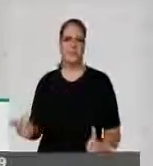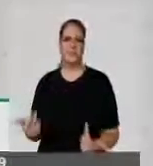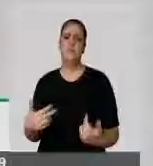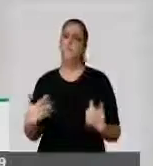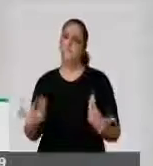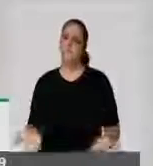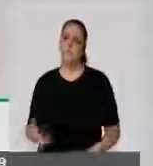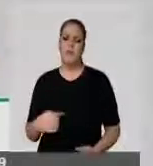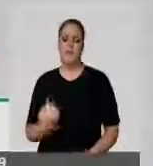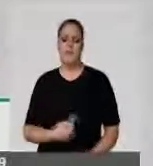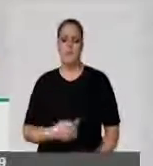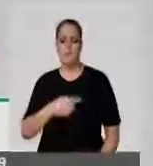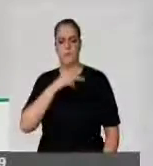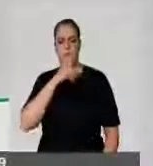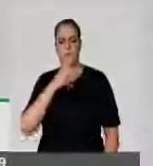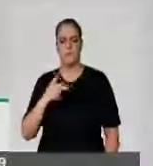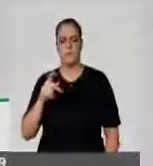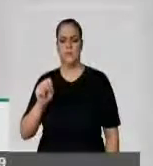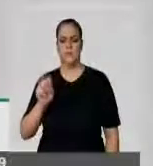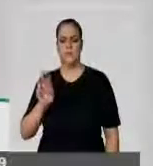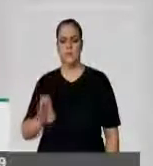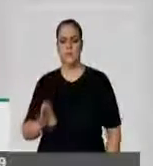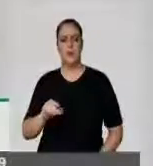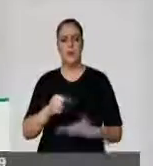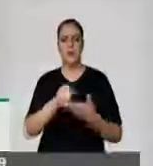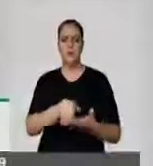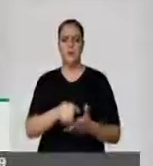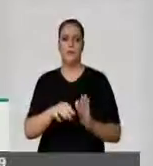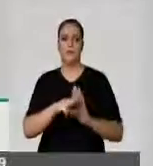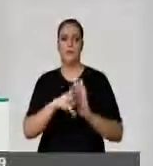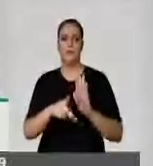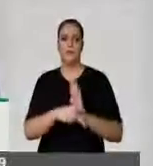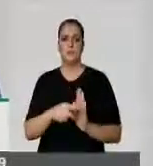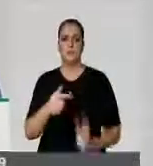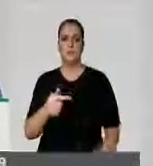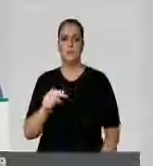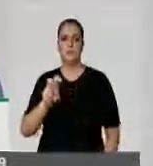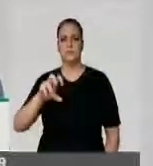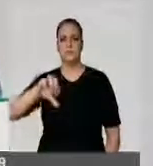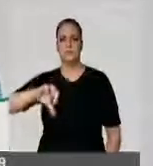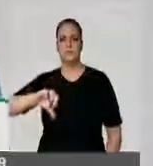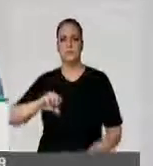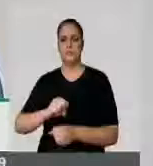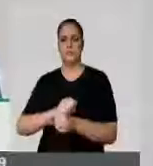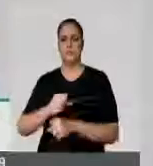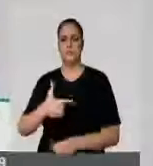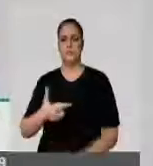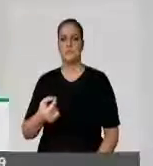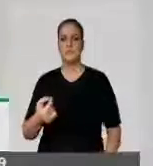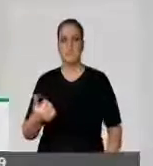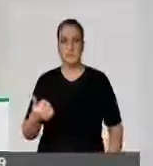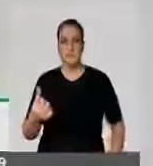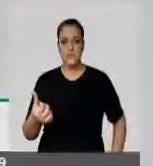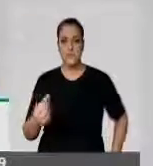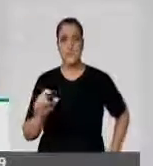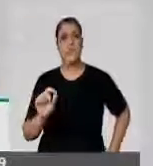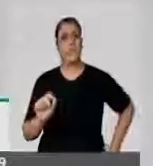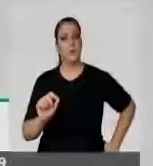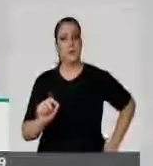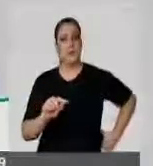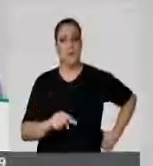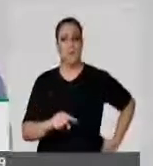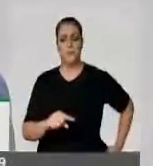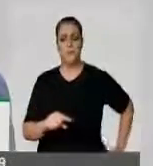todo o apoio à aprovação dessa medida provisória 759 2016 o que exatamente